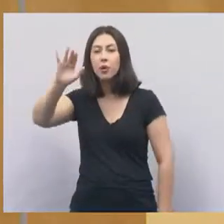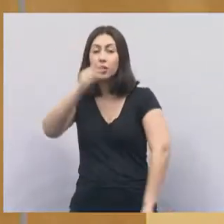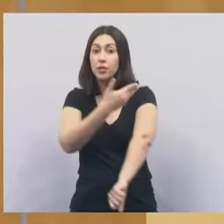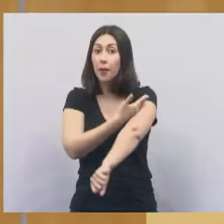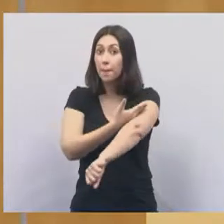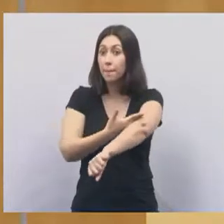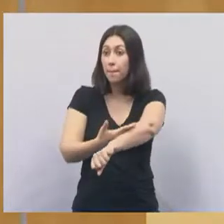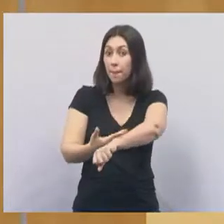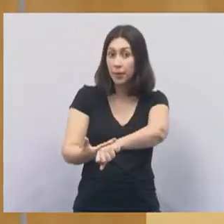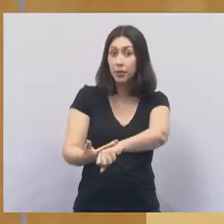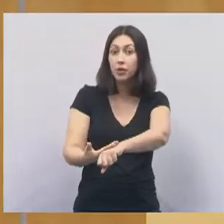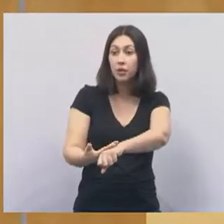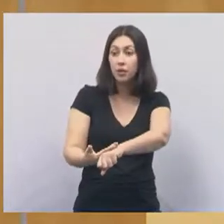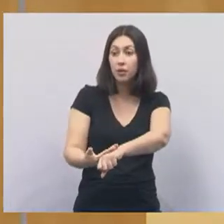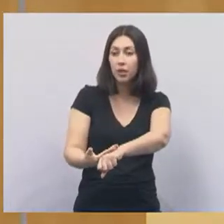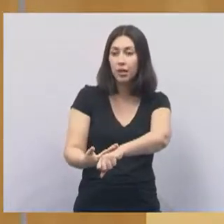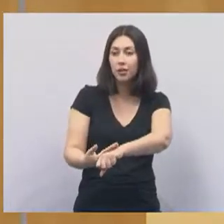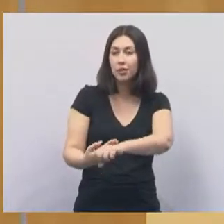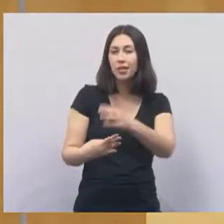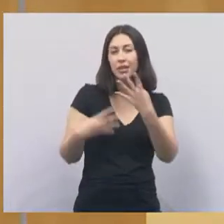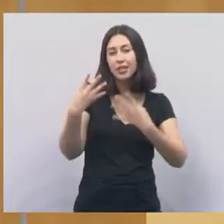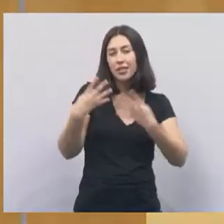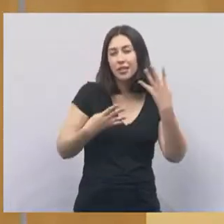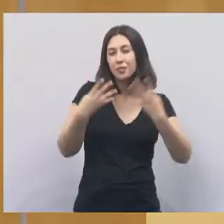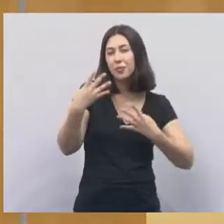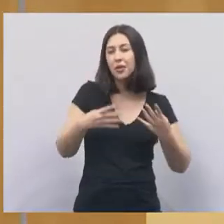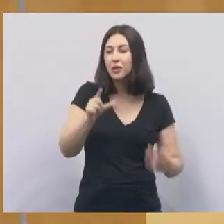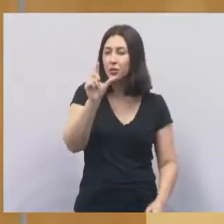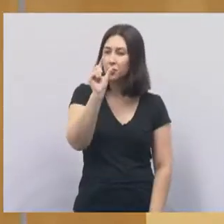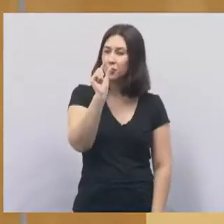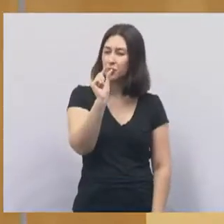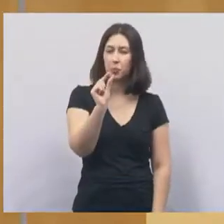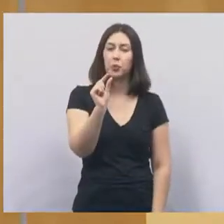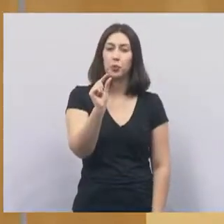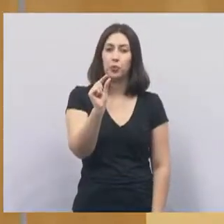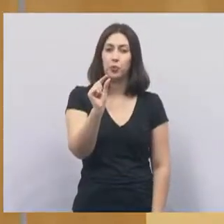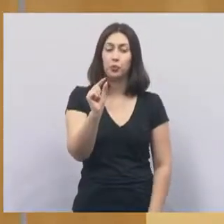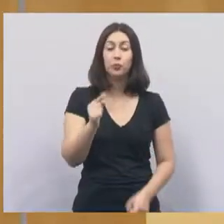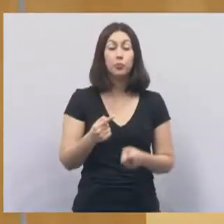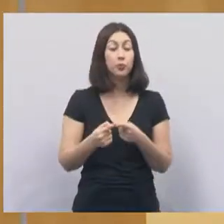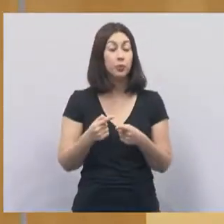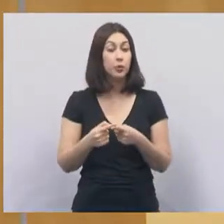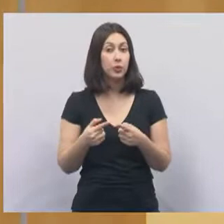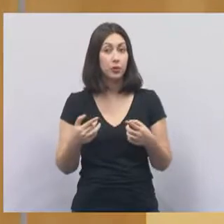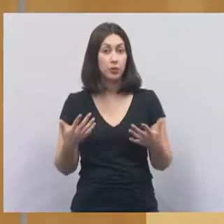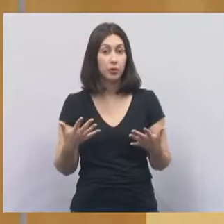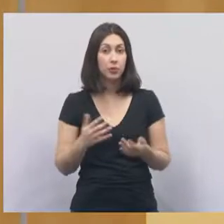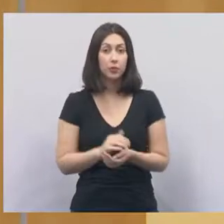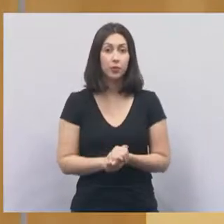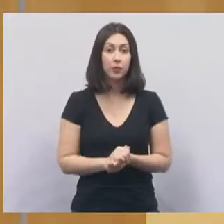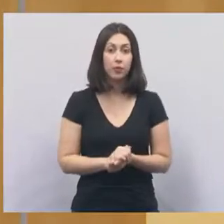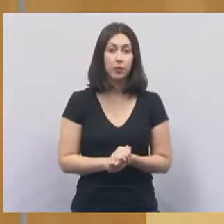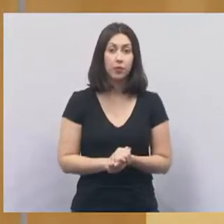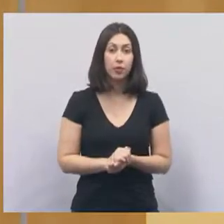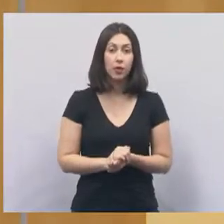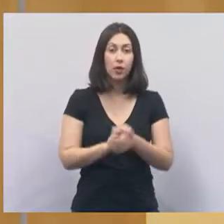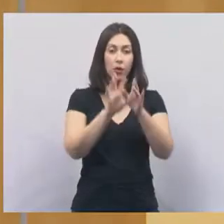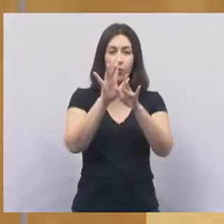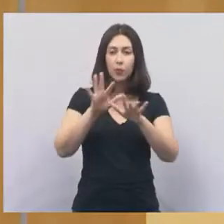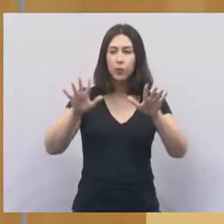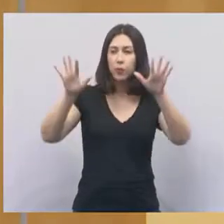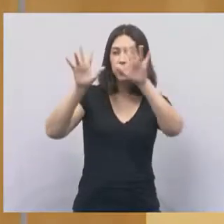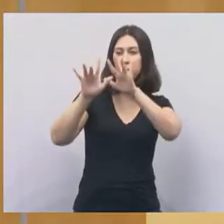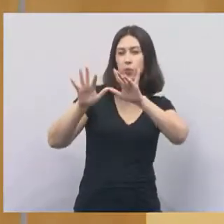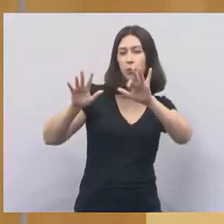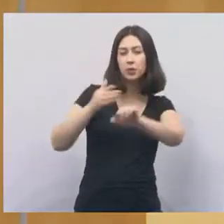ela é uma fumaça não prejudique muito prejudicial porque normalmente o branco é por causa